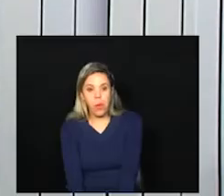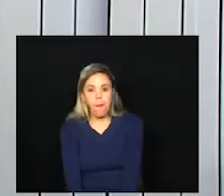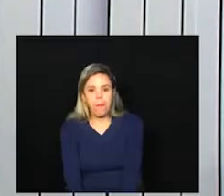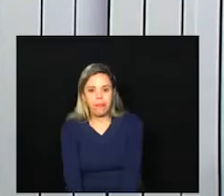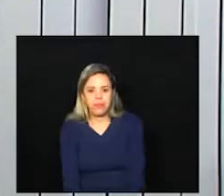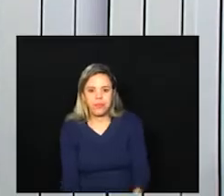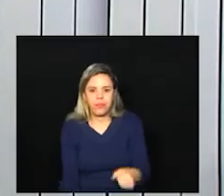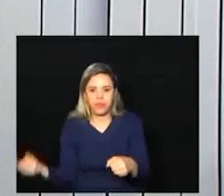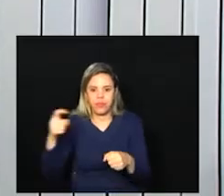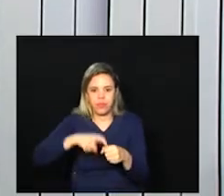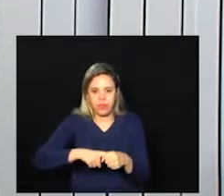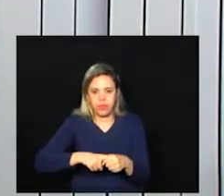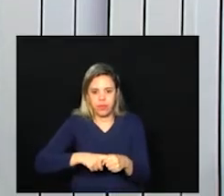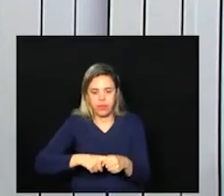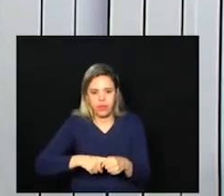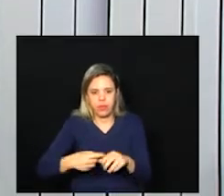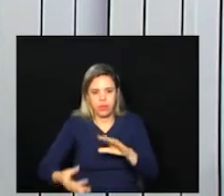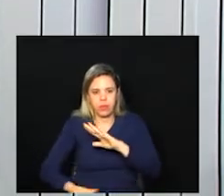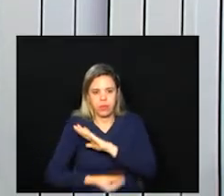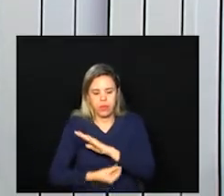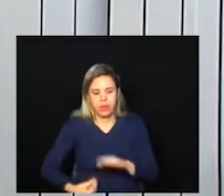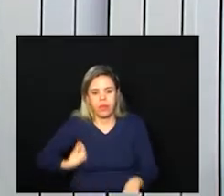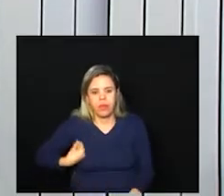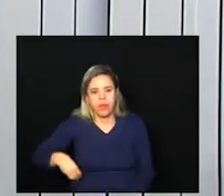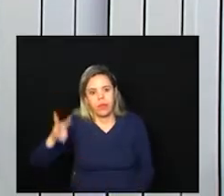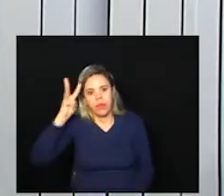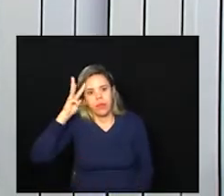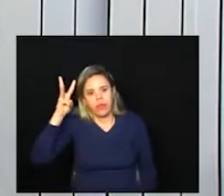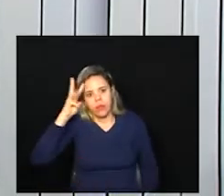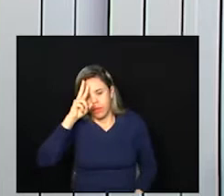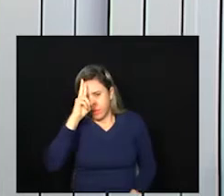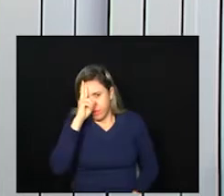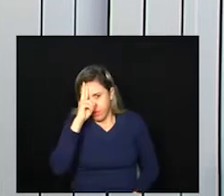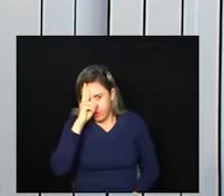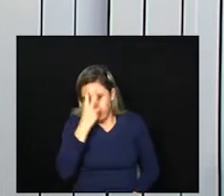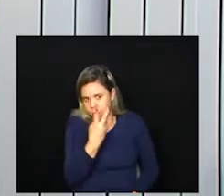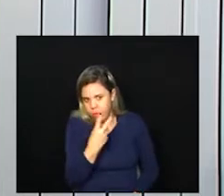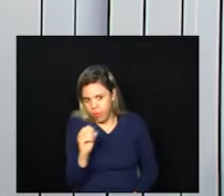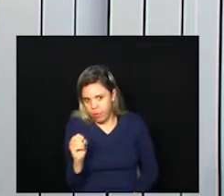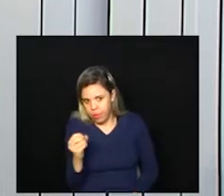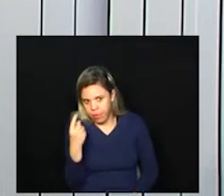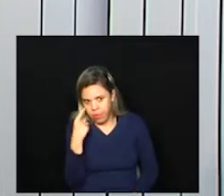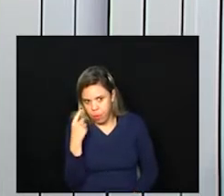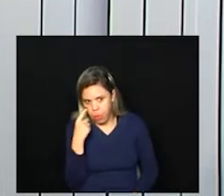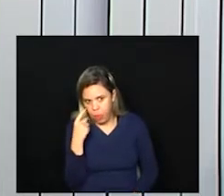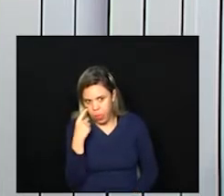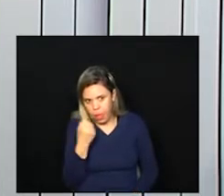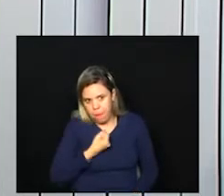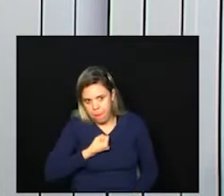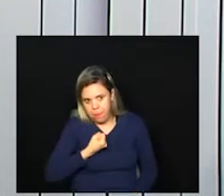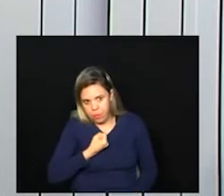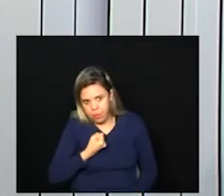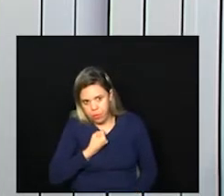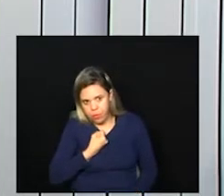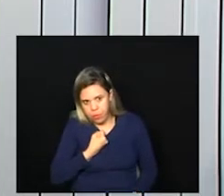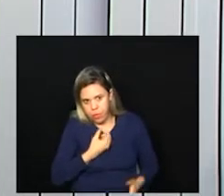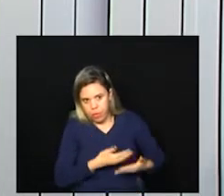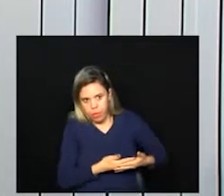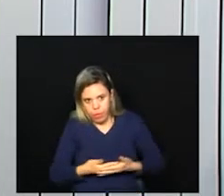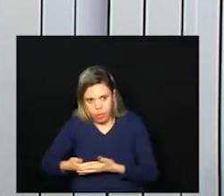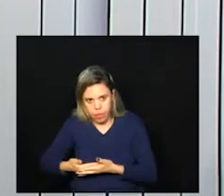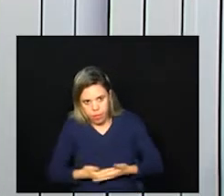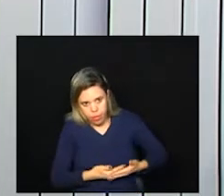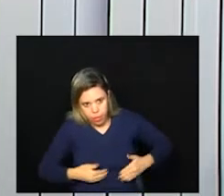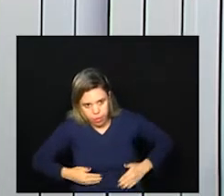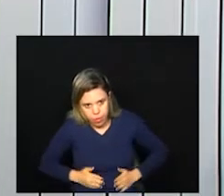Câmara Total de volta ao vivo nesta terça-feira, 12:20. E olha só, o número de bebês nascidos